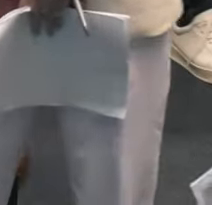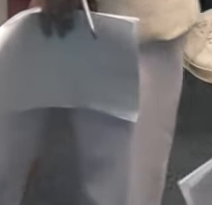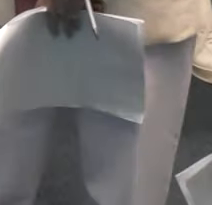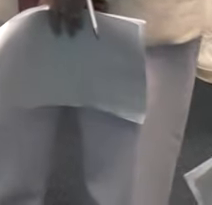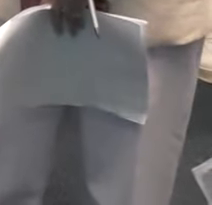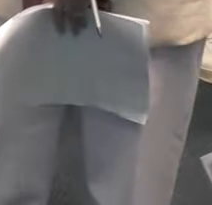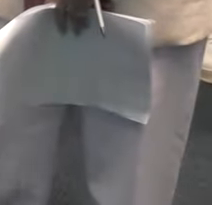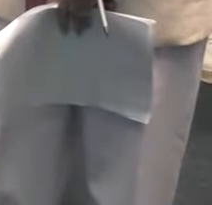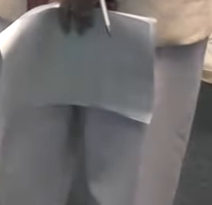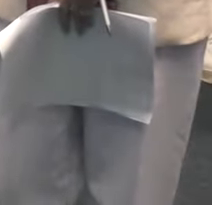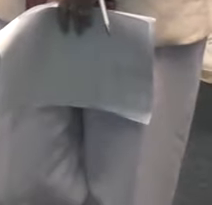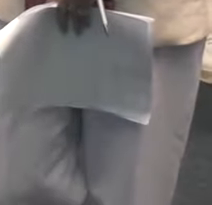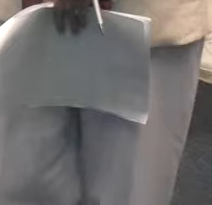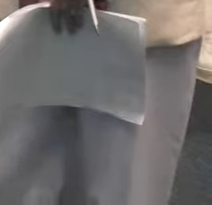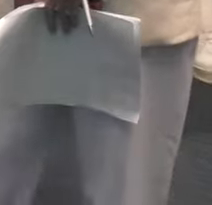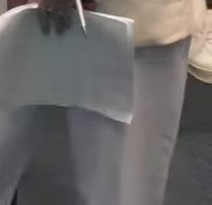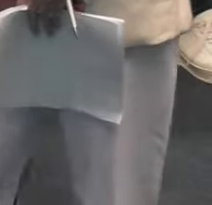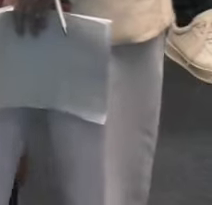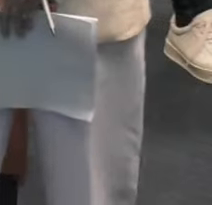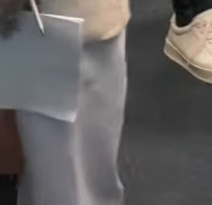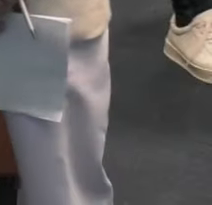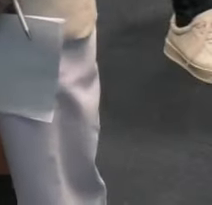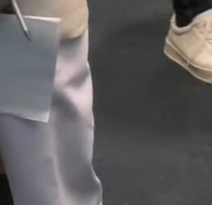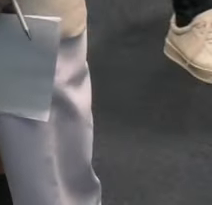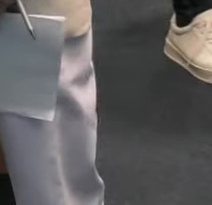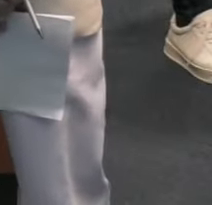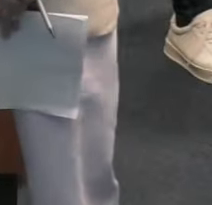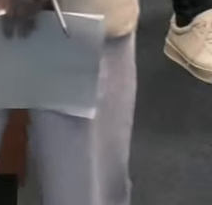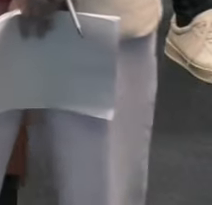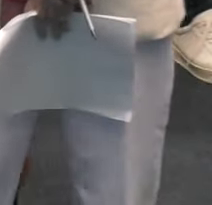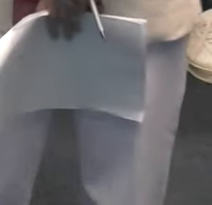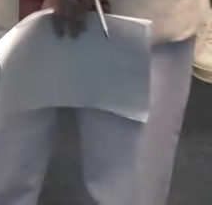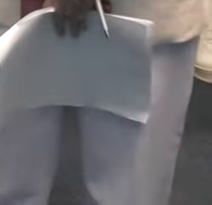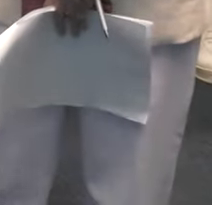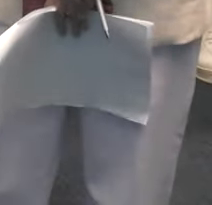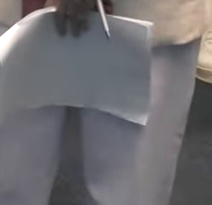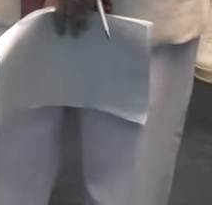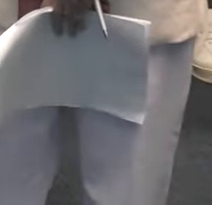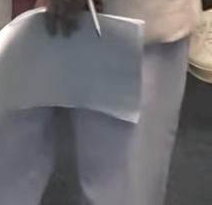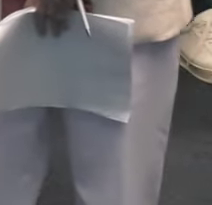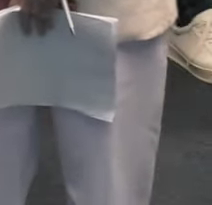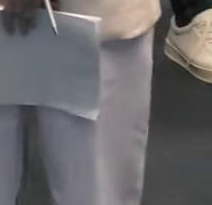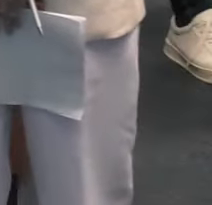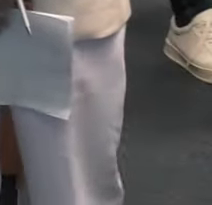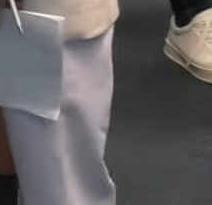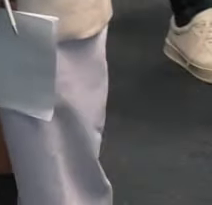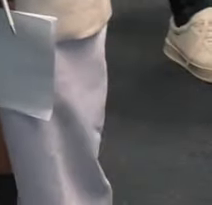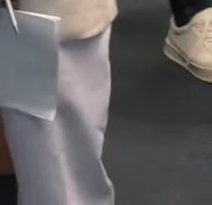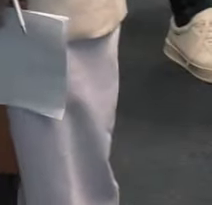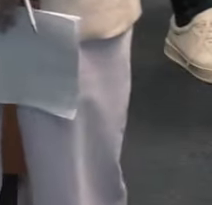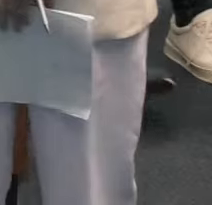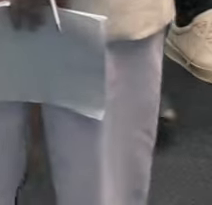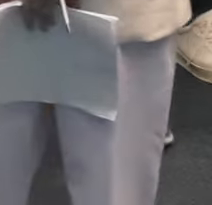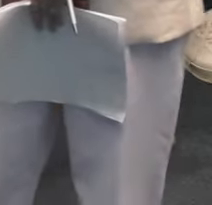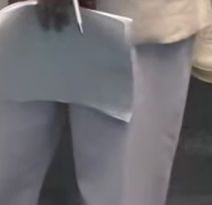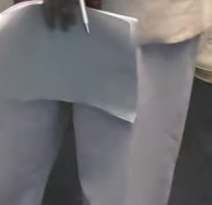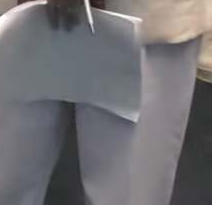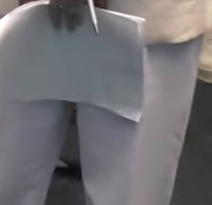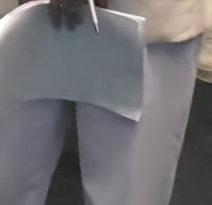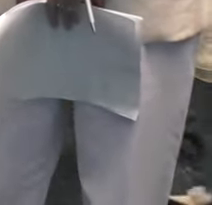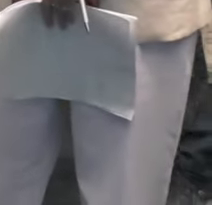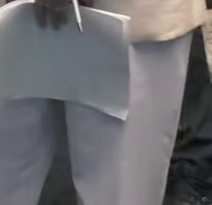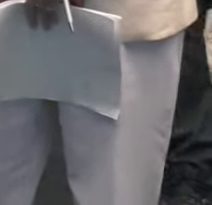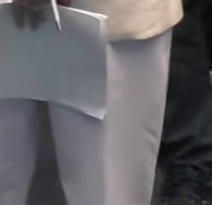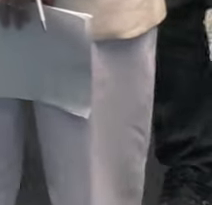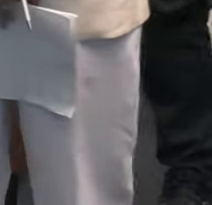queria pedir a reavaliação dos membros titulares da CCJ no que diz